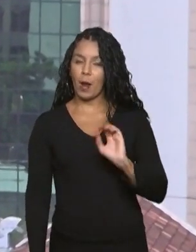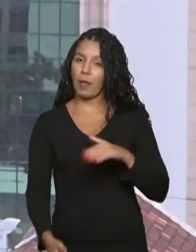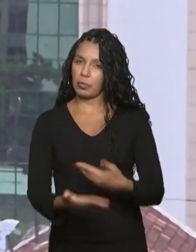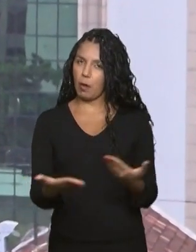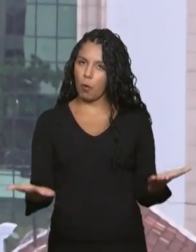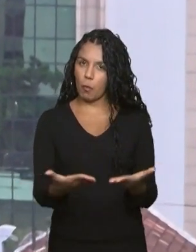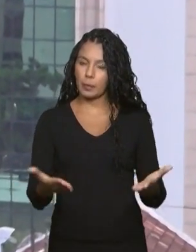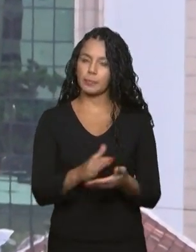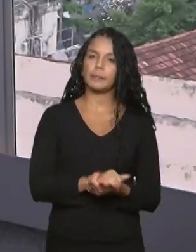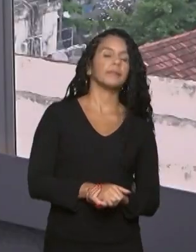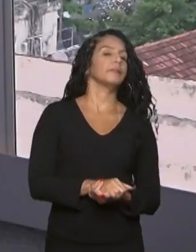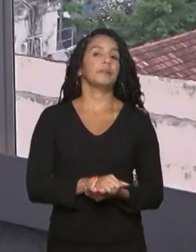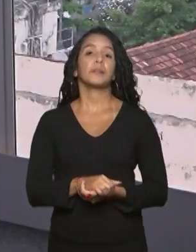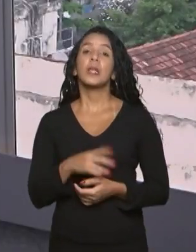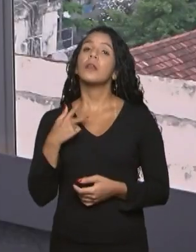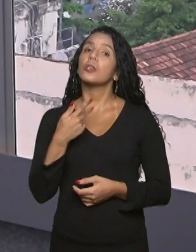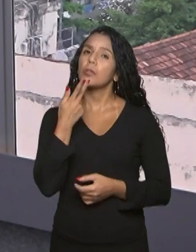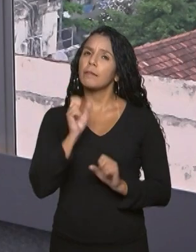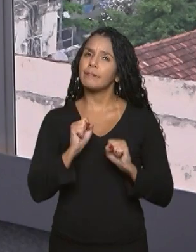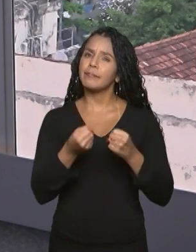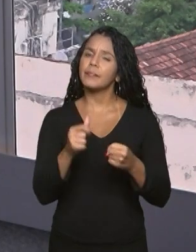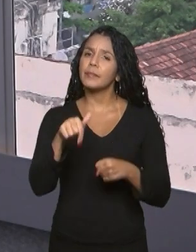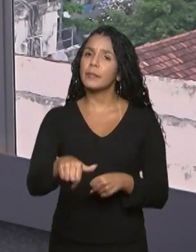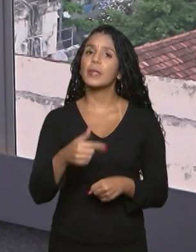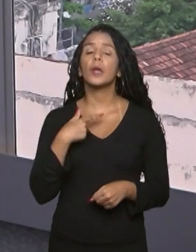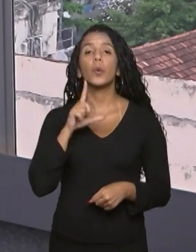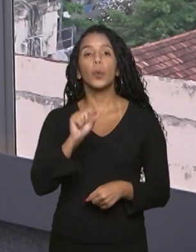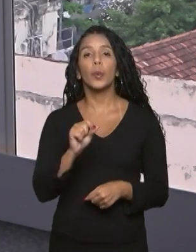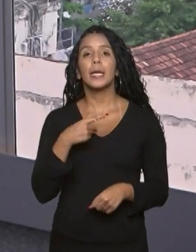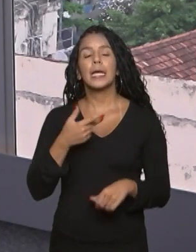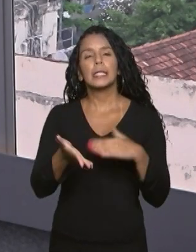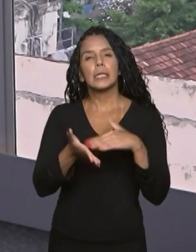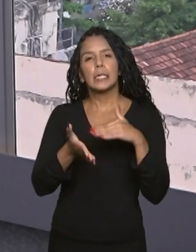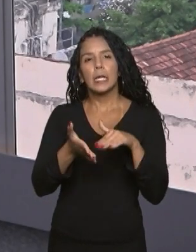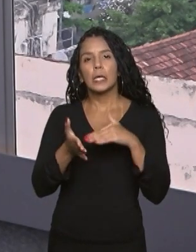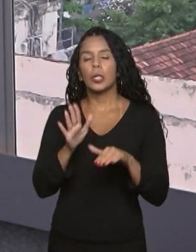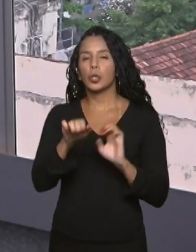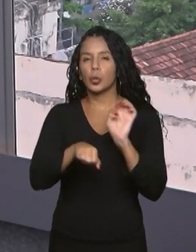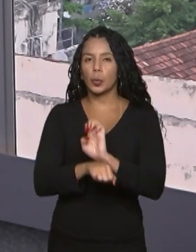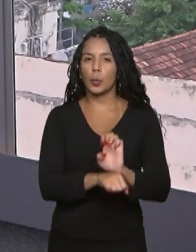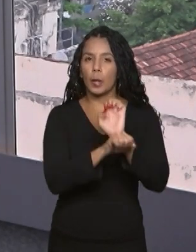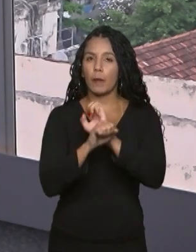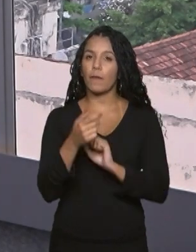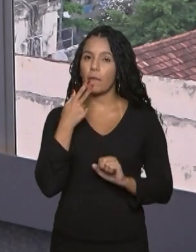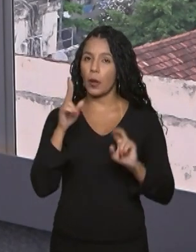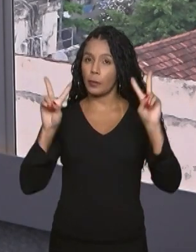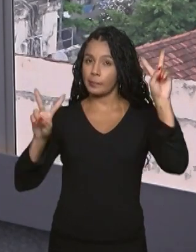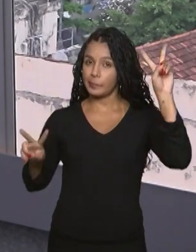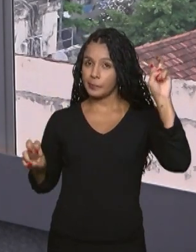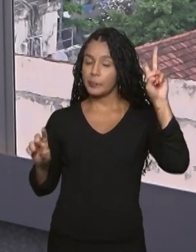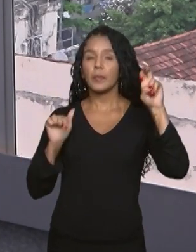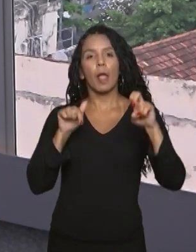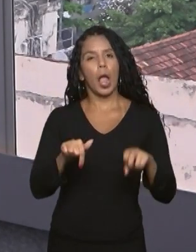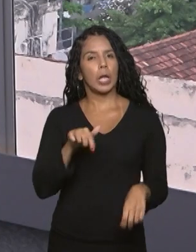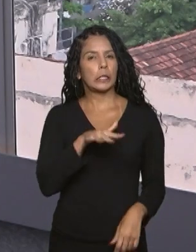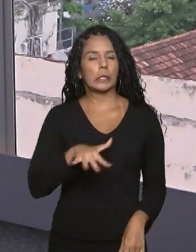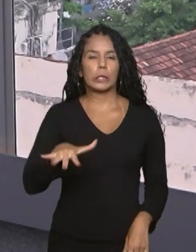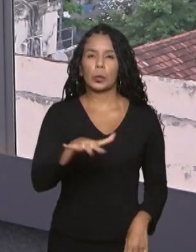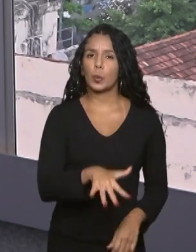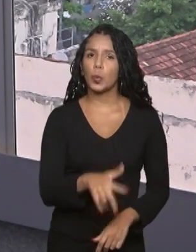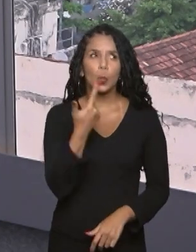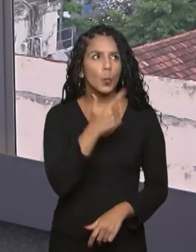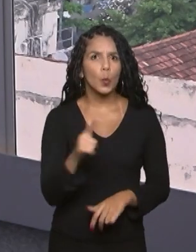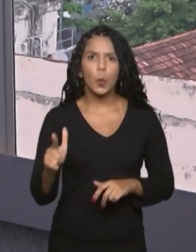até o momento. A gente reforça aqui a nota da Secretaria Estadual de Saúde, abre aspas. Esta é uma situação